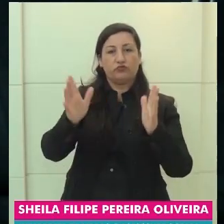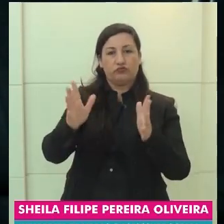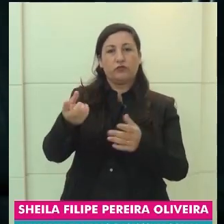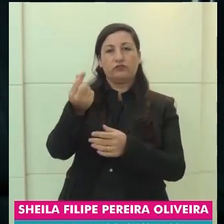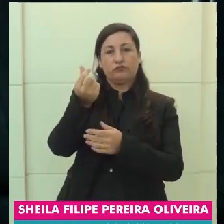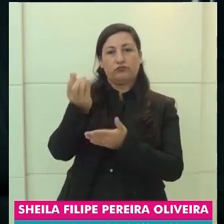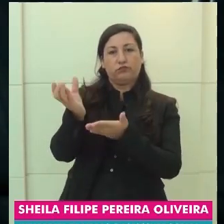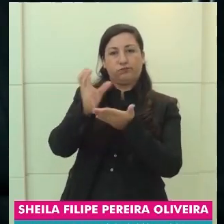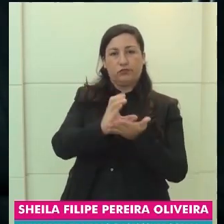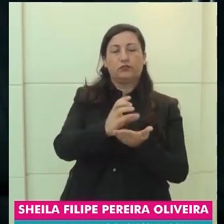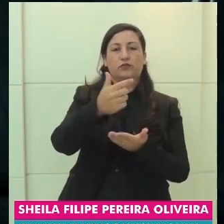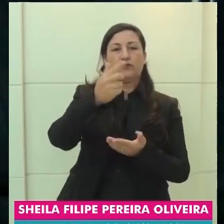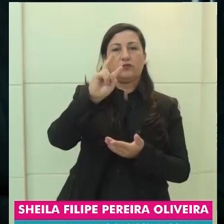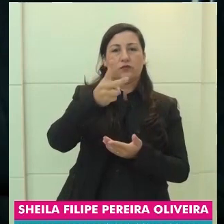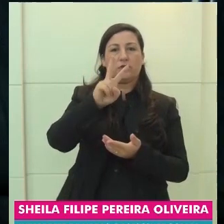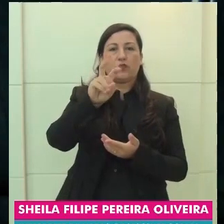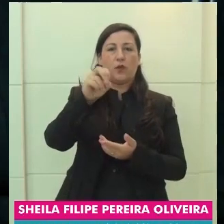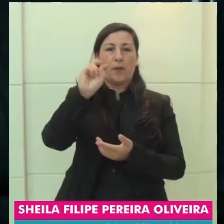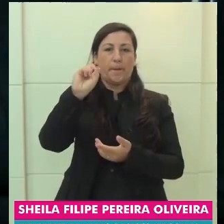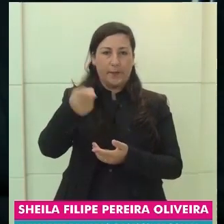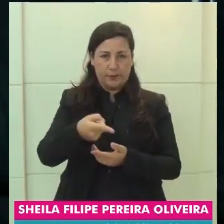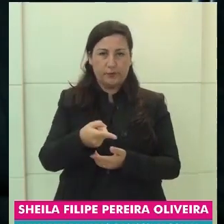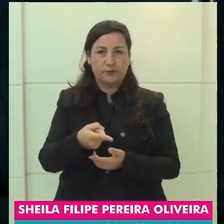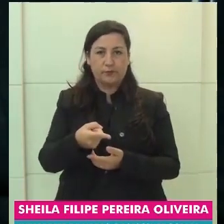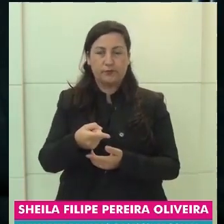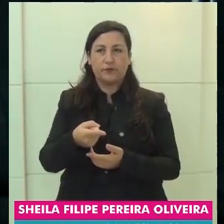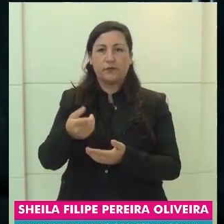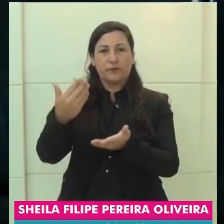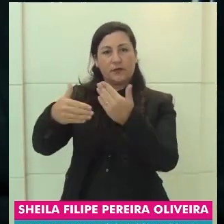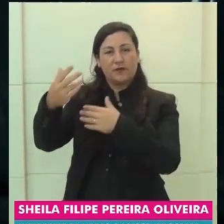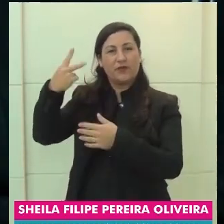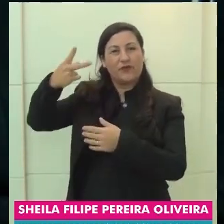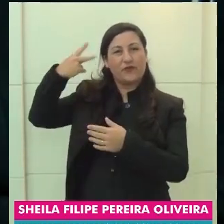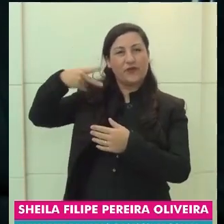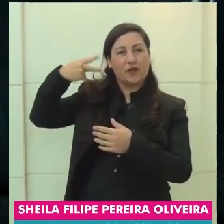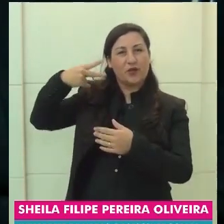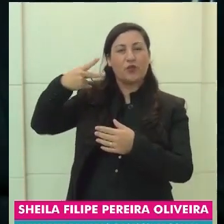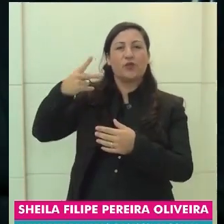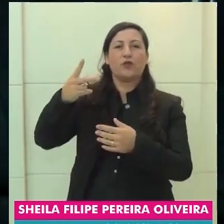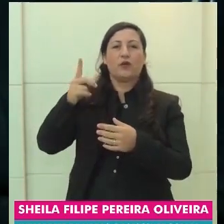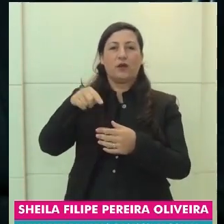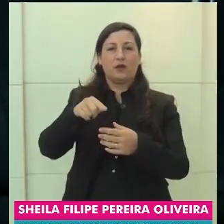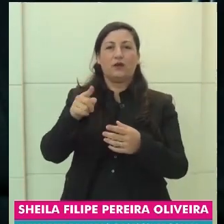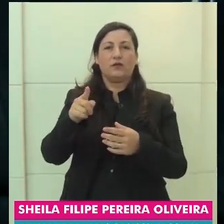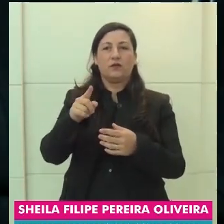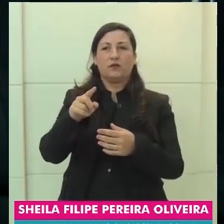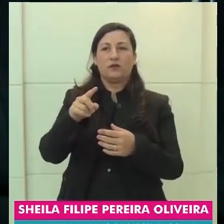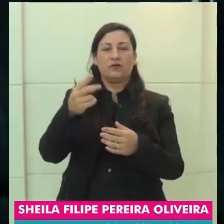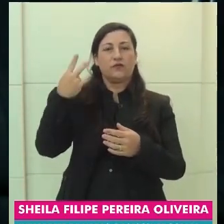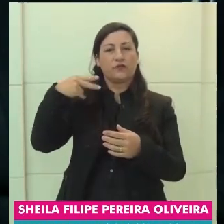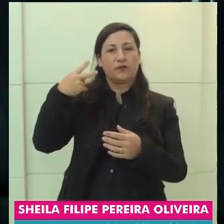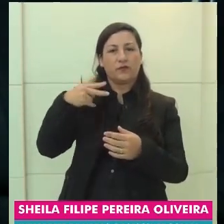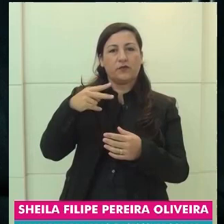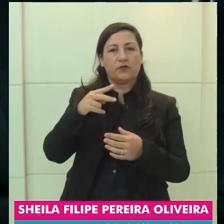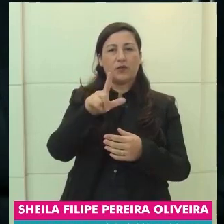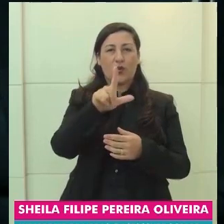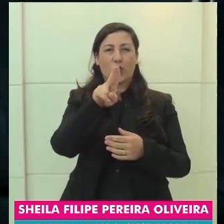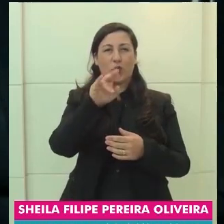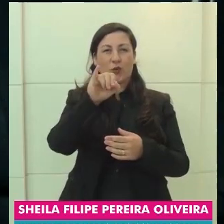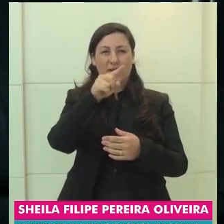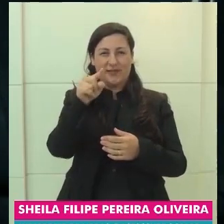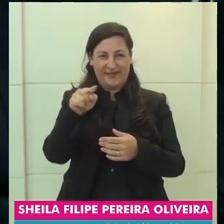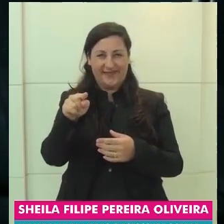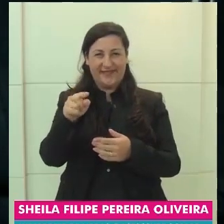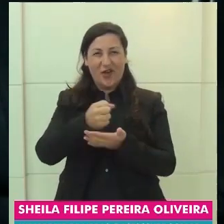250 mil, sabe? Conseguida, na época, pelo vereador prefeito Luiz, o vereador Luiz da Farmácia,